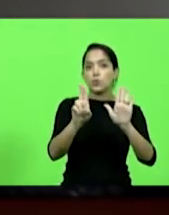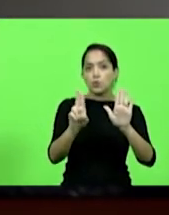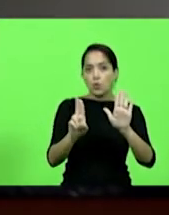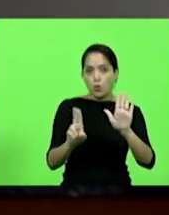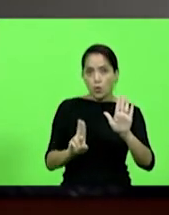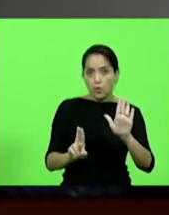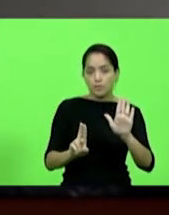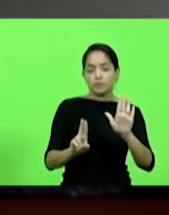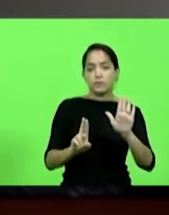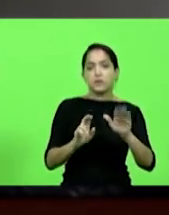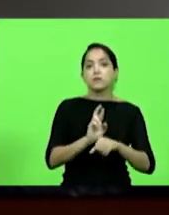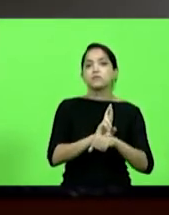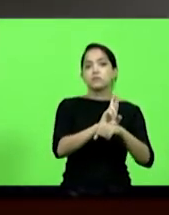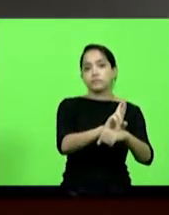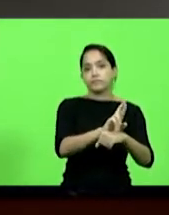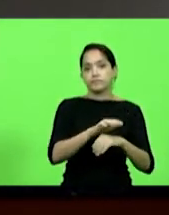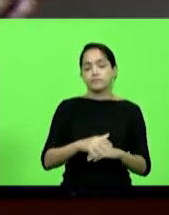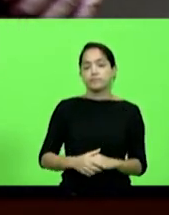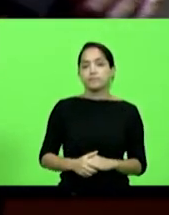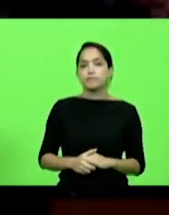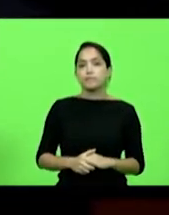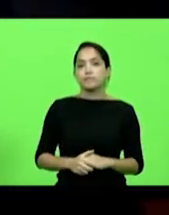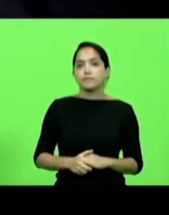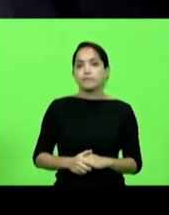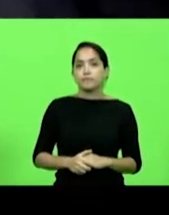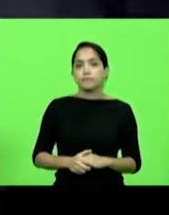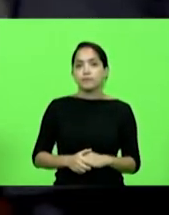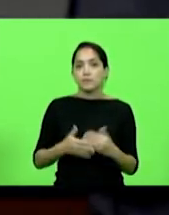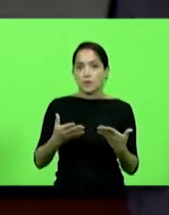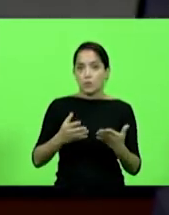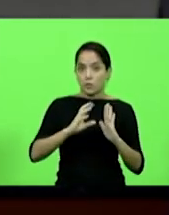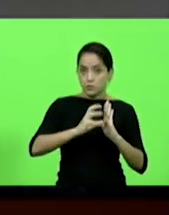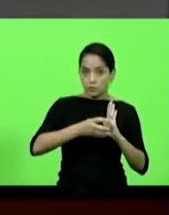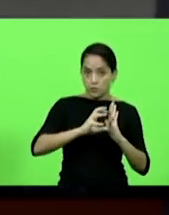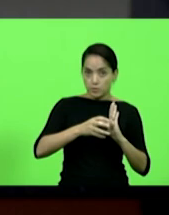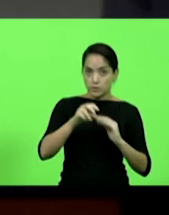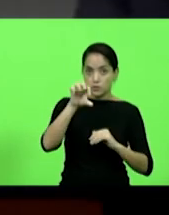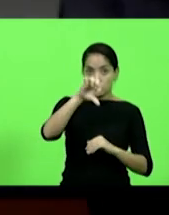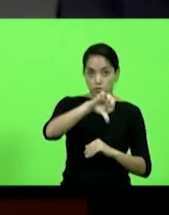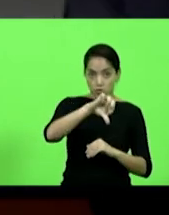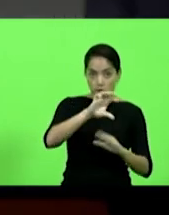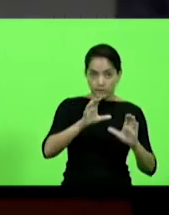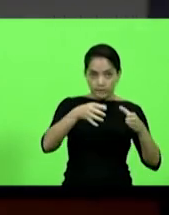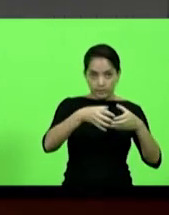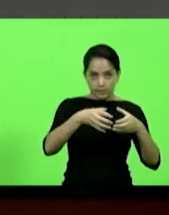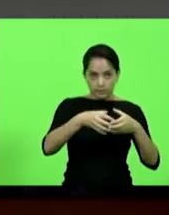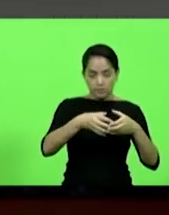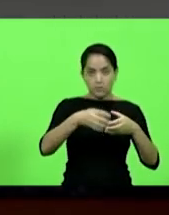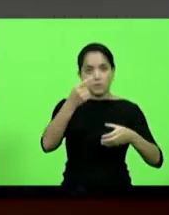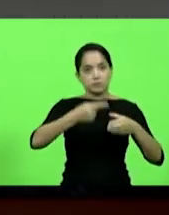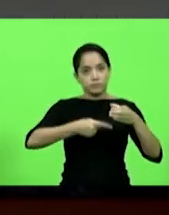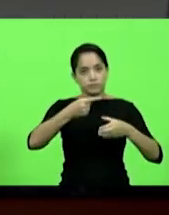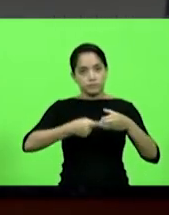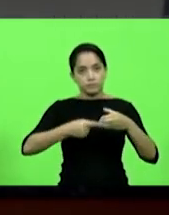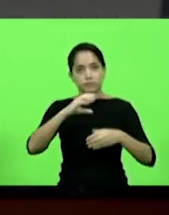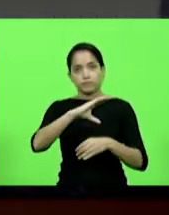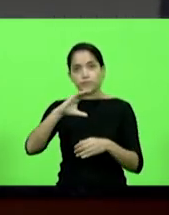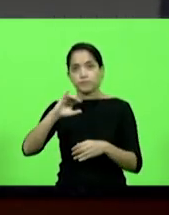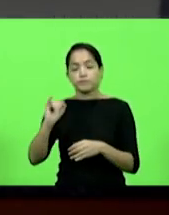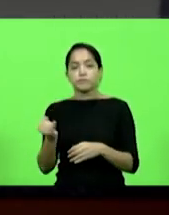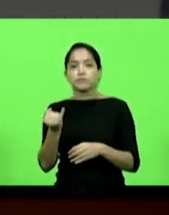do último dia três de fevereiro o 2º vice presidente da Assembleia Deputado Kennedy Nunes